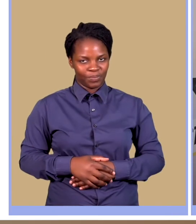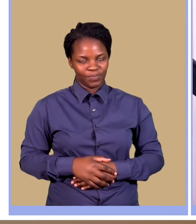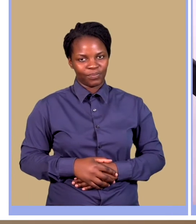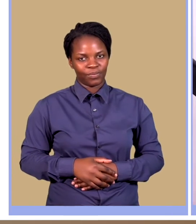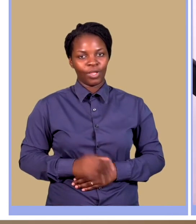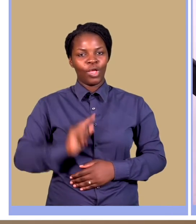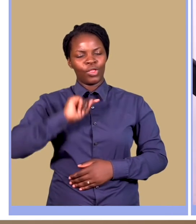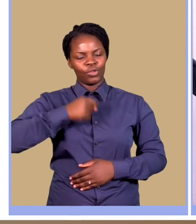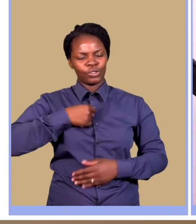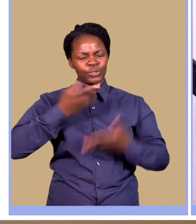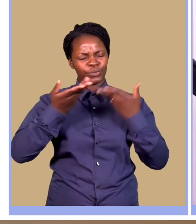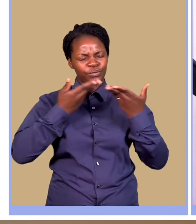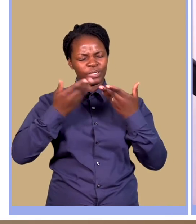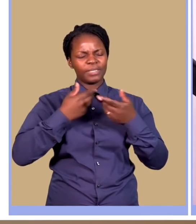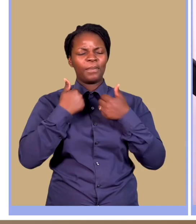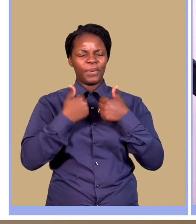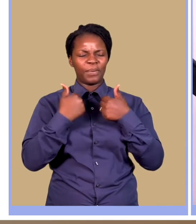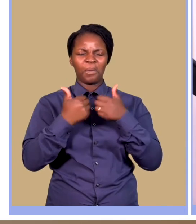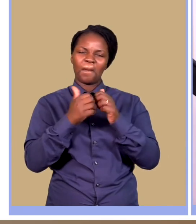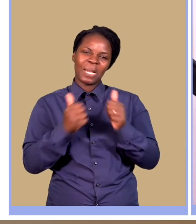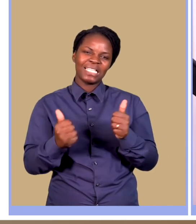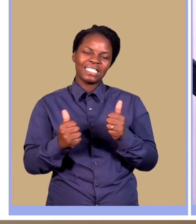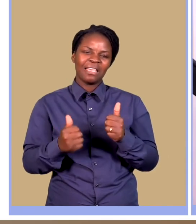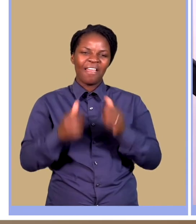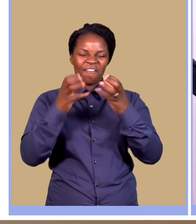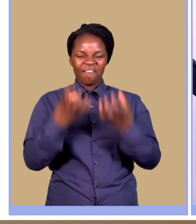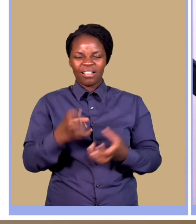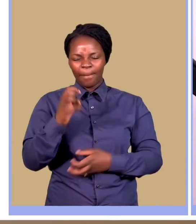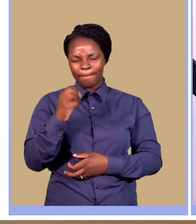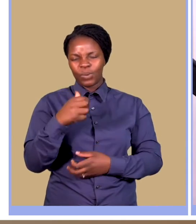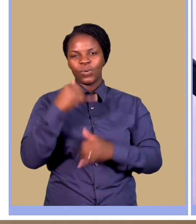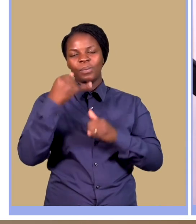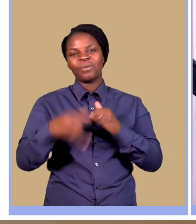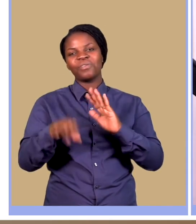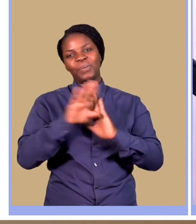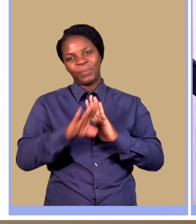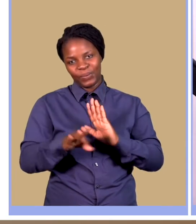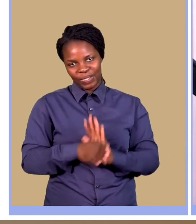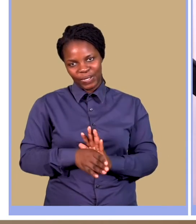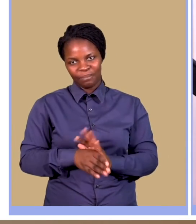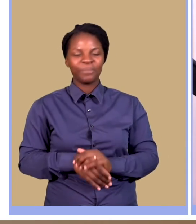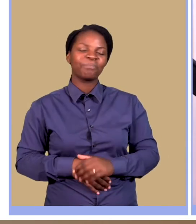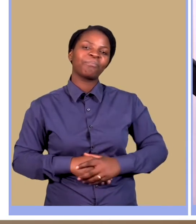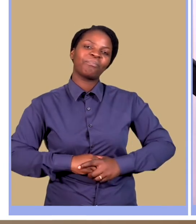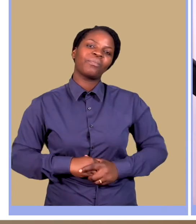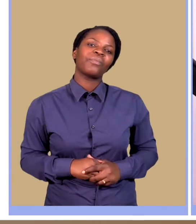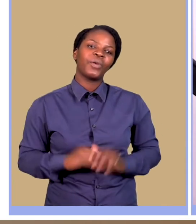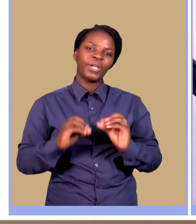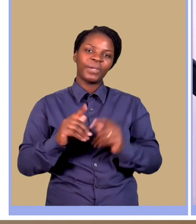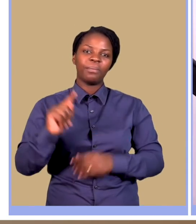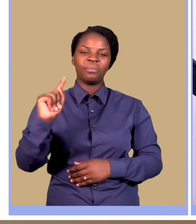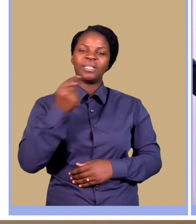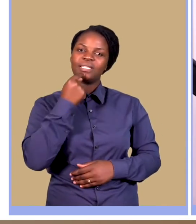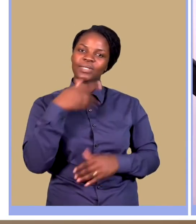Manuel. Como jeito de consideração, quero primeiro agradecer pelo convite e também dizer que